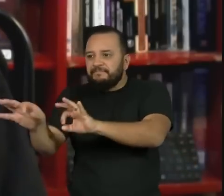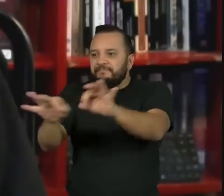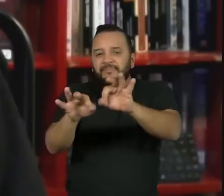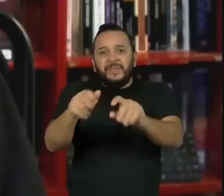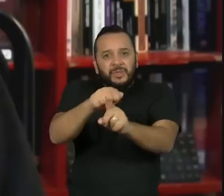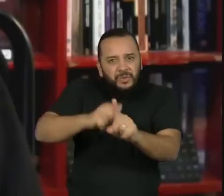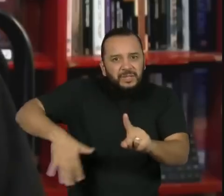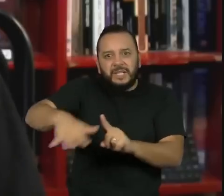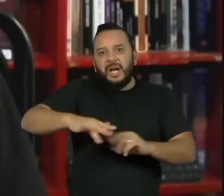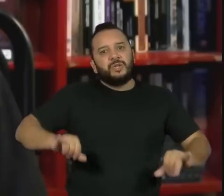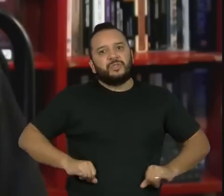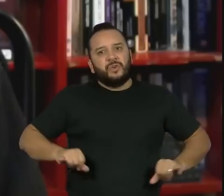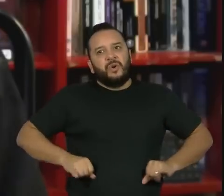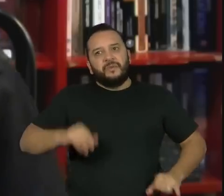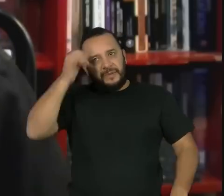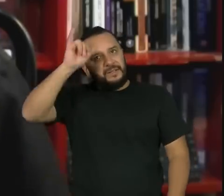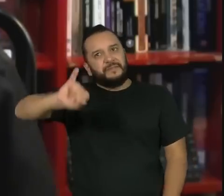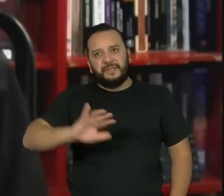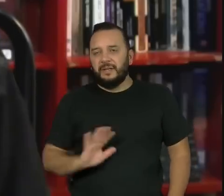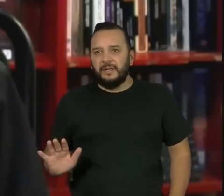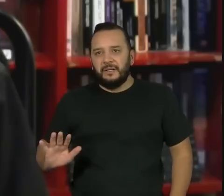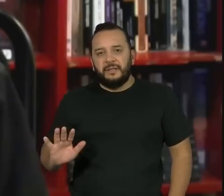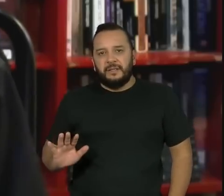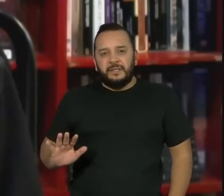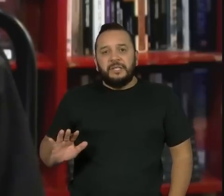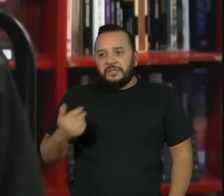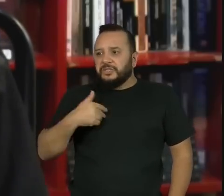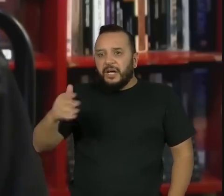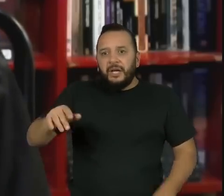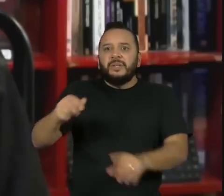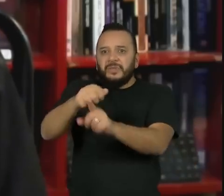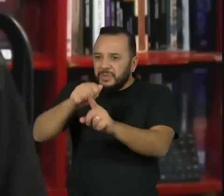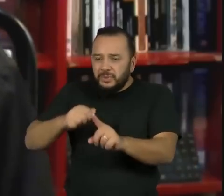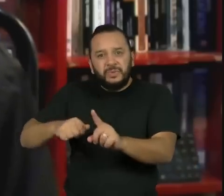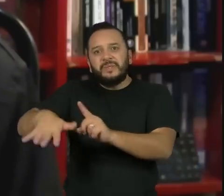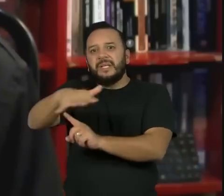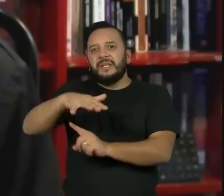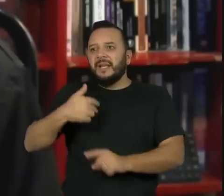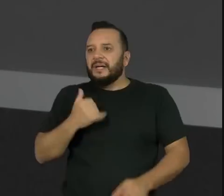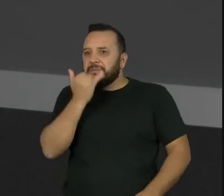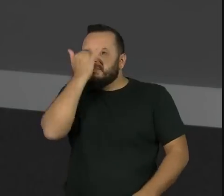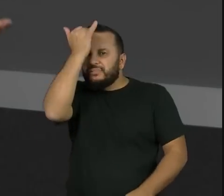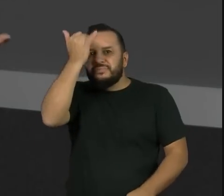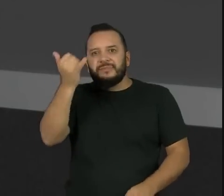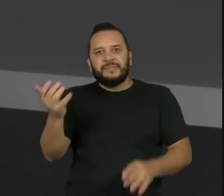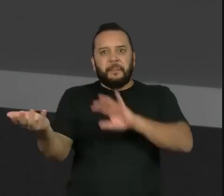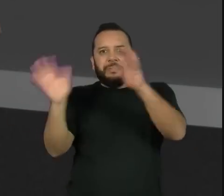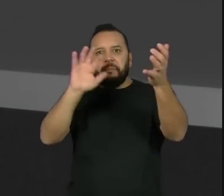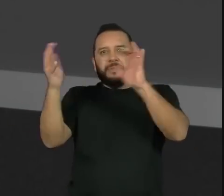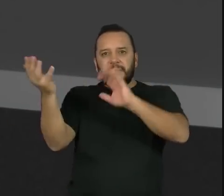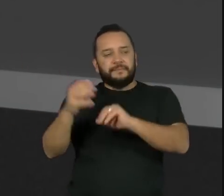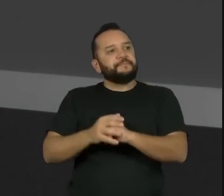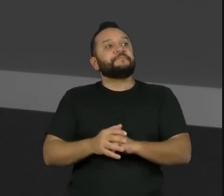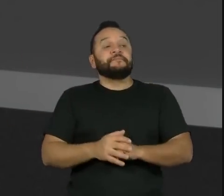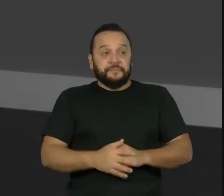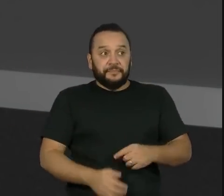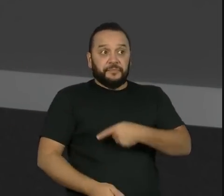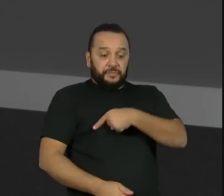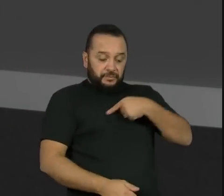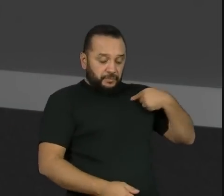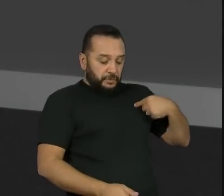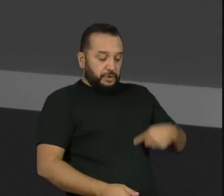não sofra, né, não se veja como impotente diante desses acontecimentos. Na China, as cidades esponjas estão